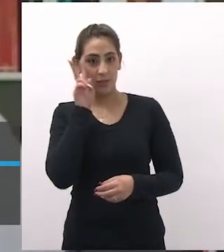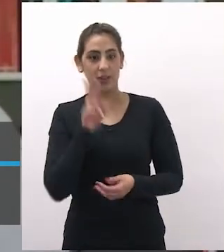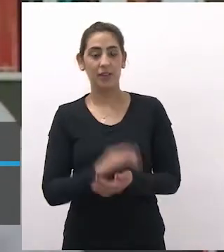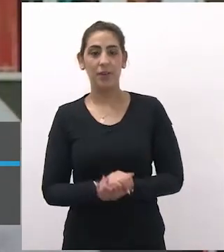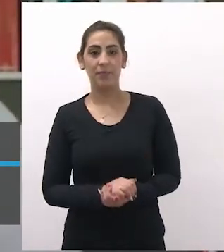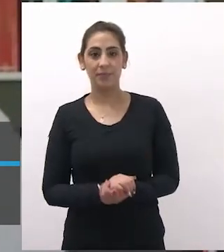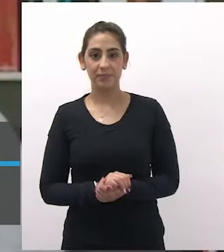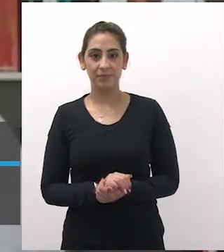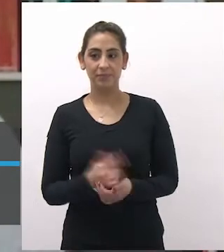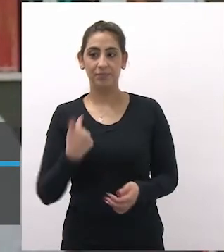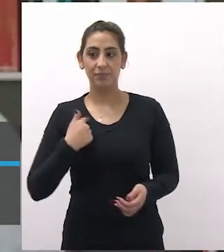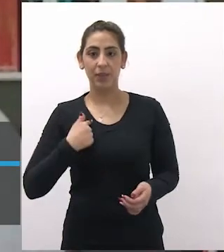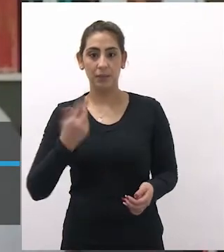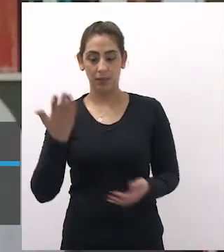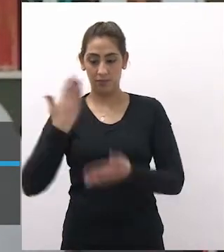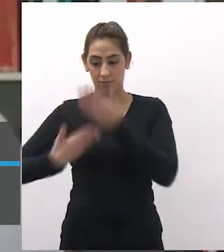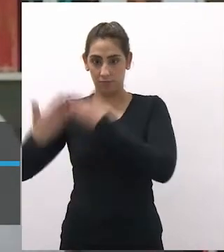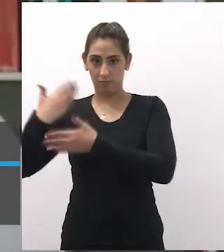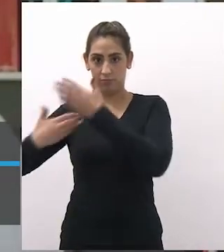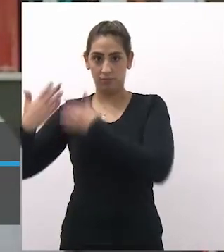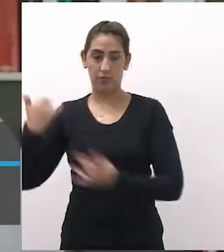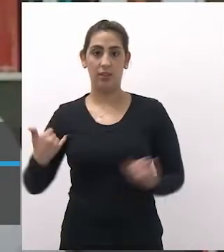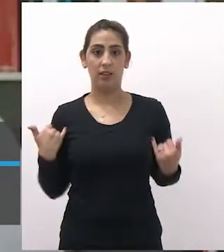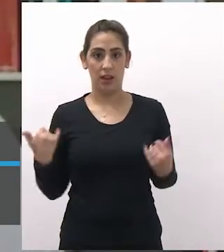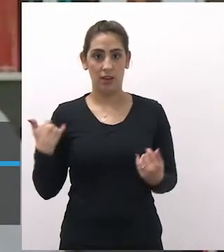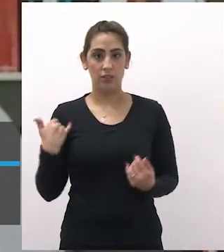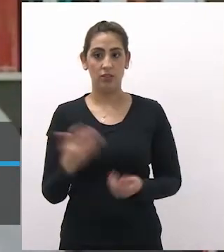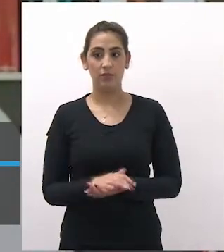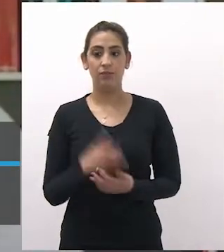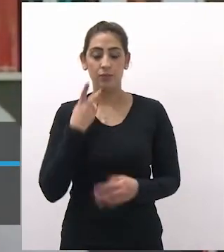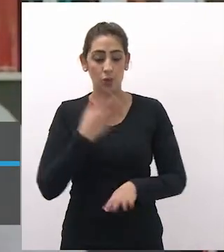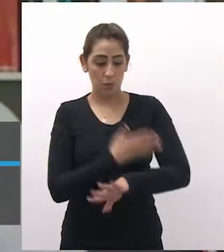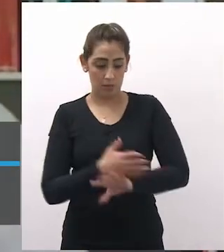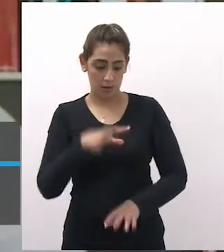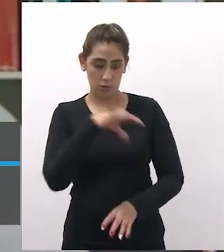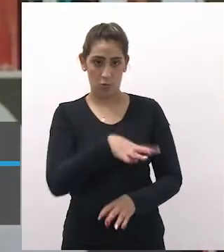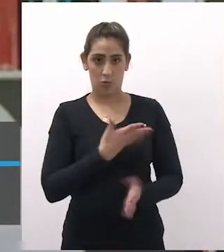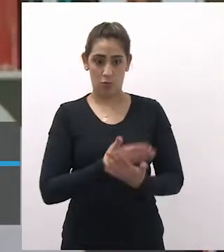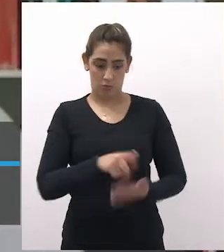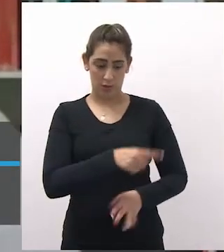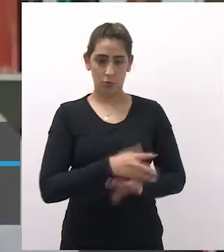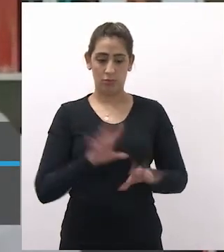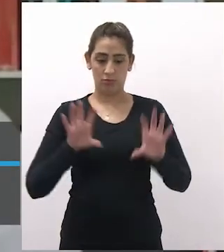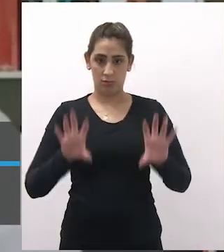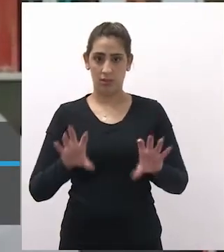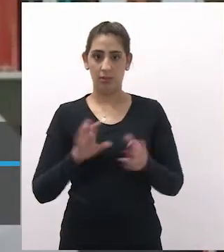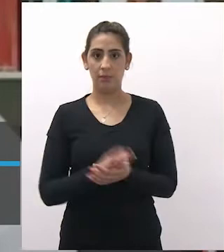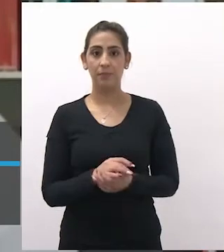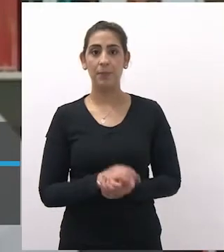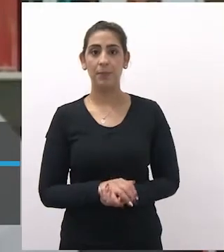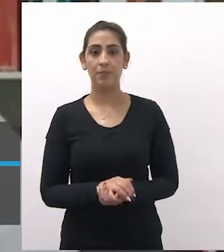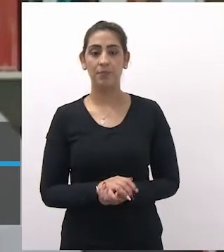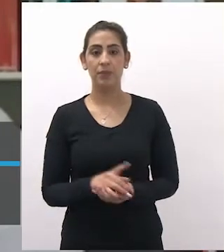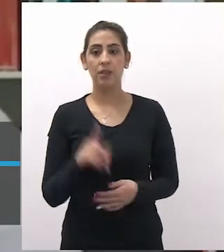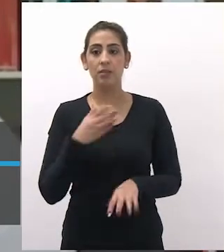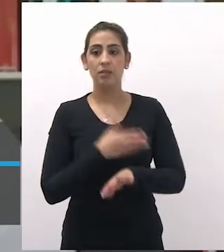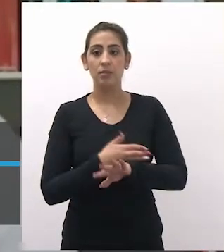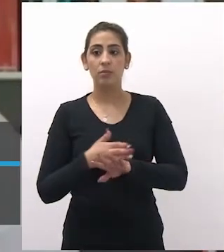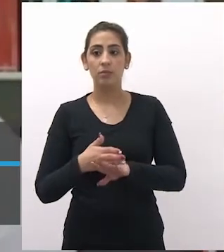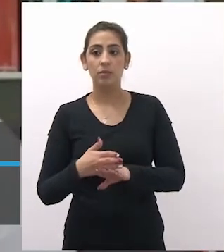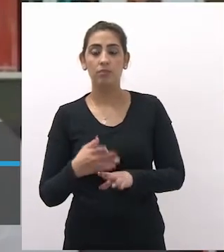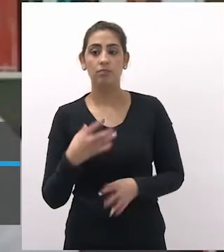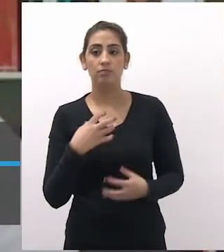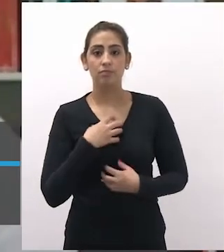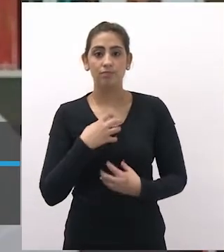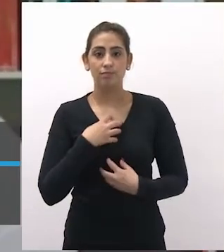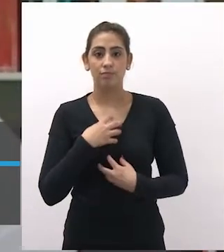a minha ancestralidade. Então, tudo começou a partir daí. Mas tudo começou de uma inquietação no sentido de que quando você olha para a sua